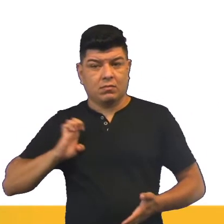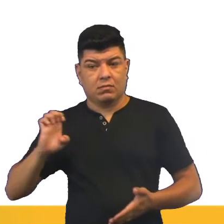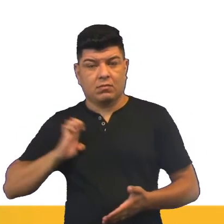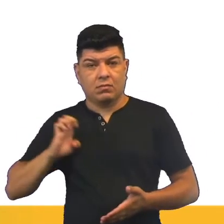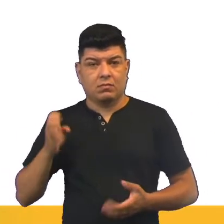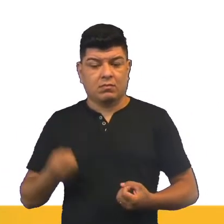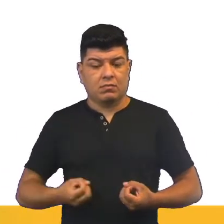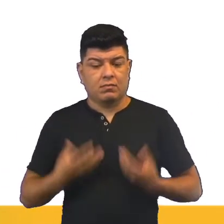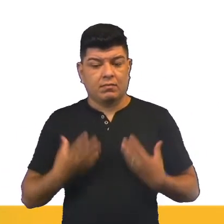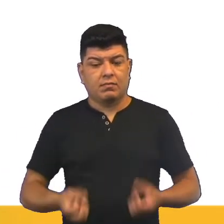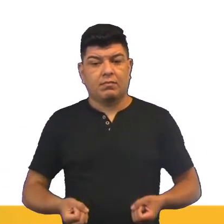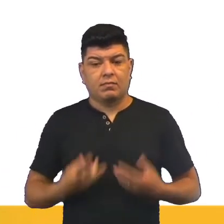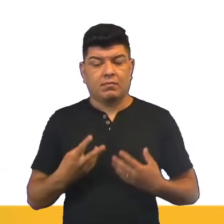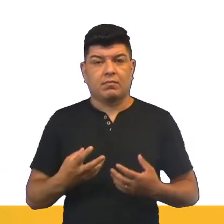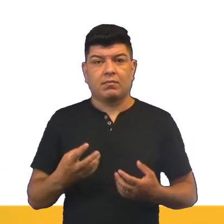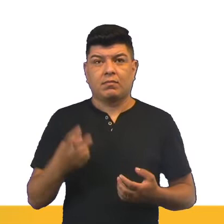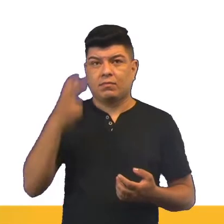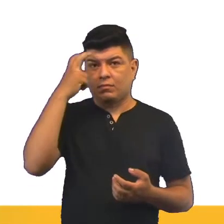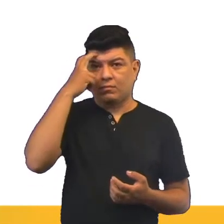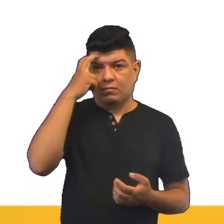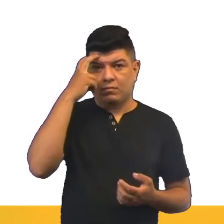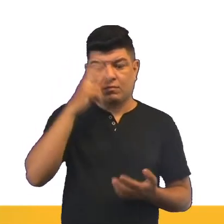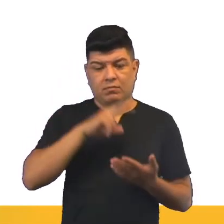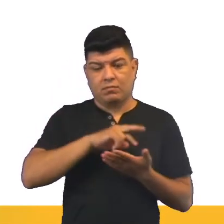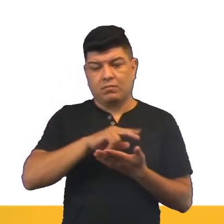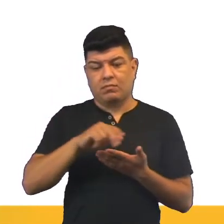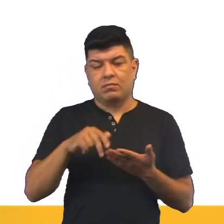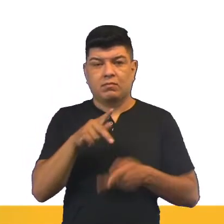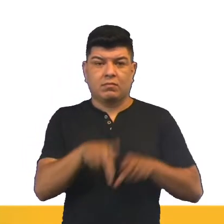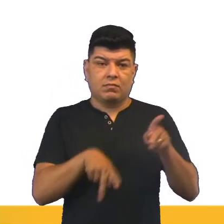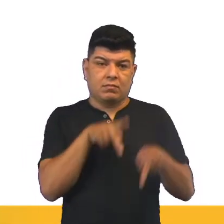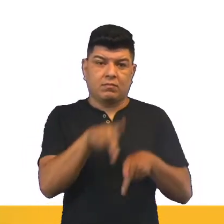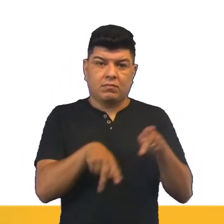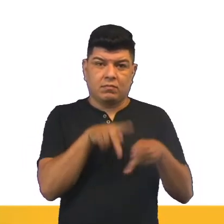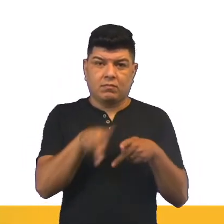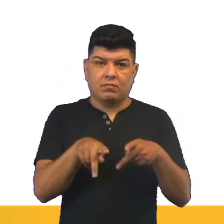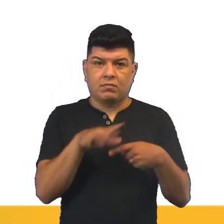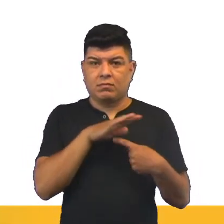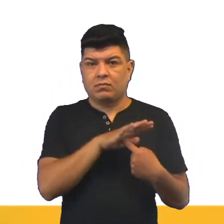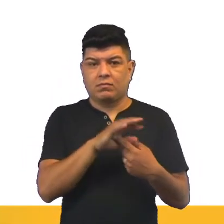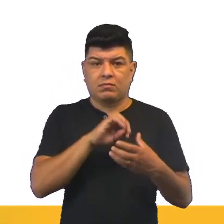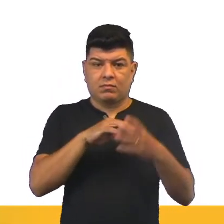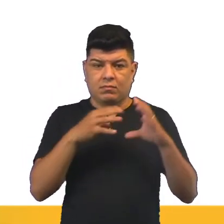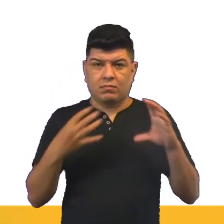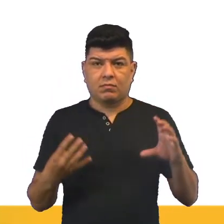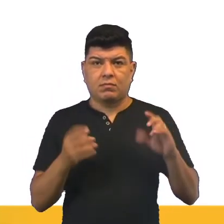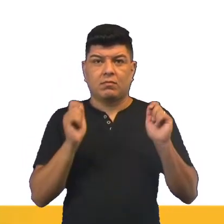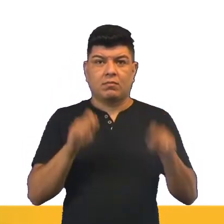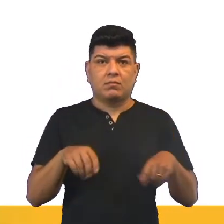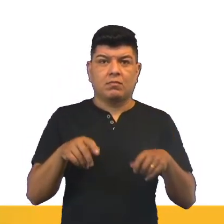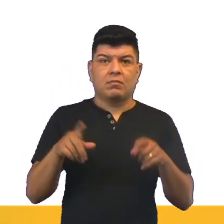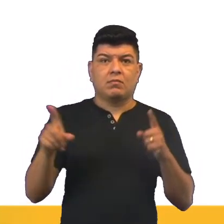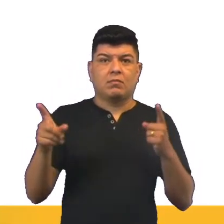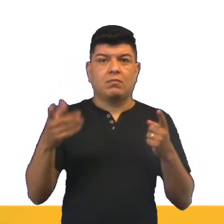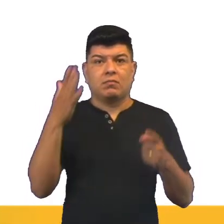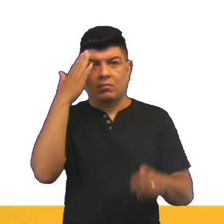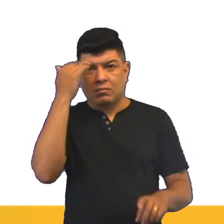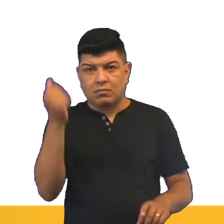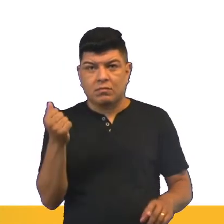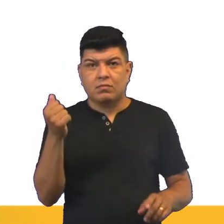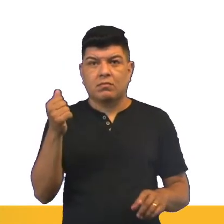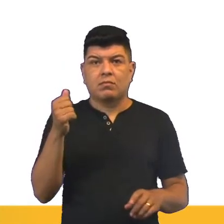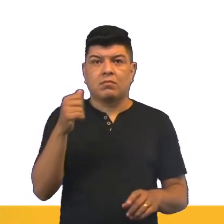manifestações expressivas das culturas de diferentes povos que enunciam algumas características que podem identificar